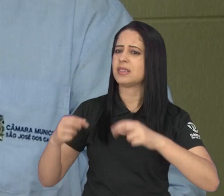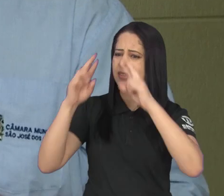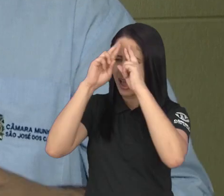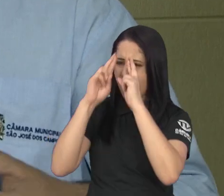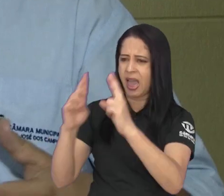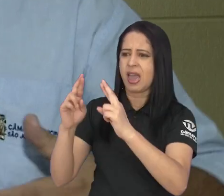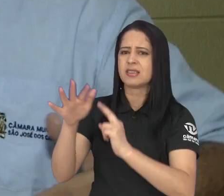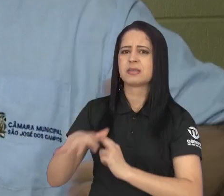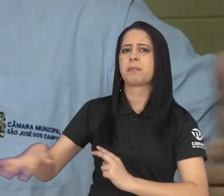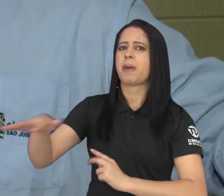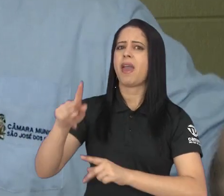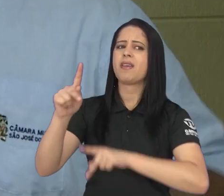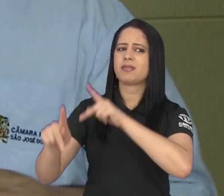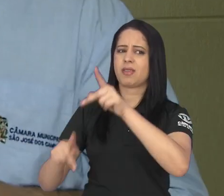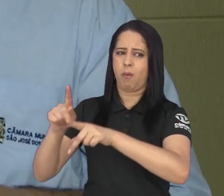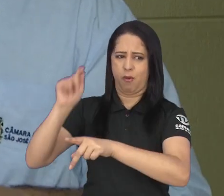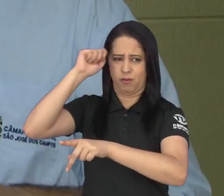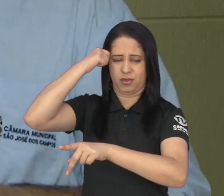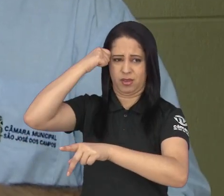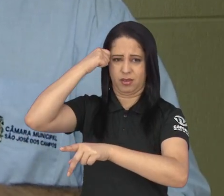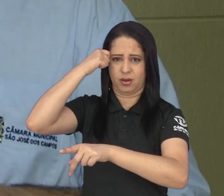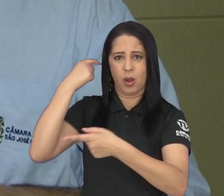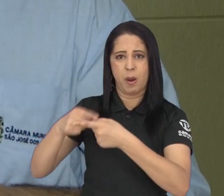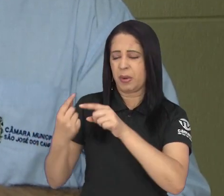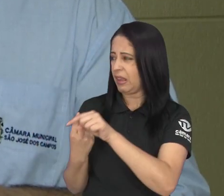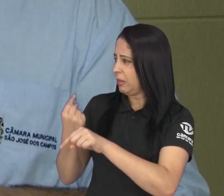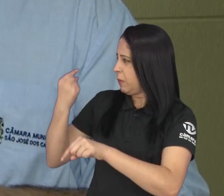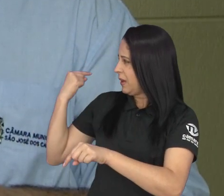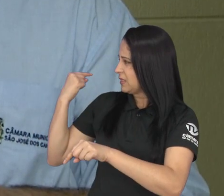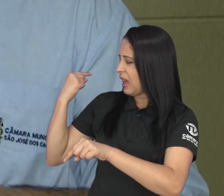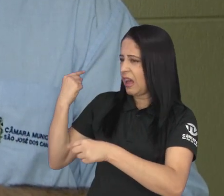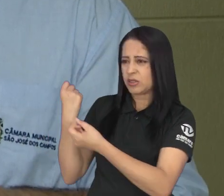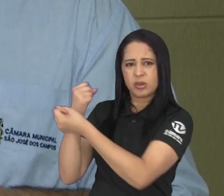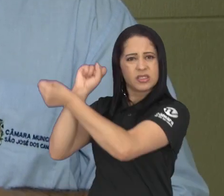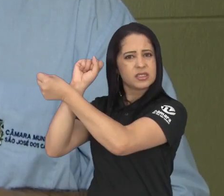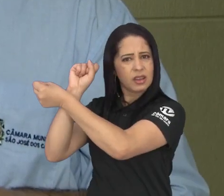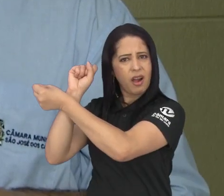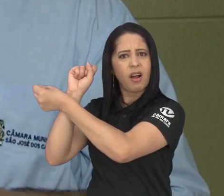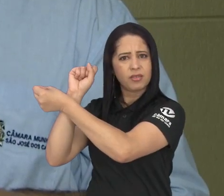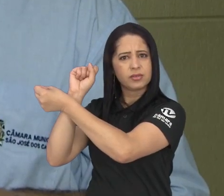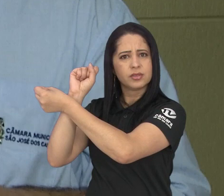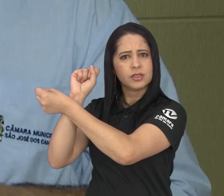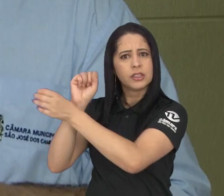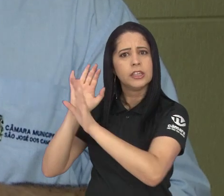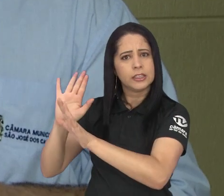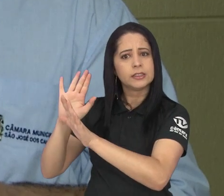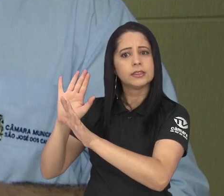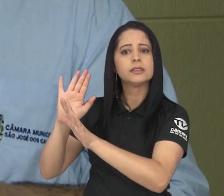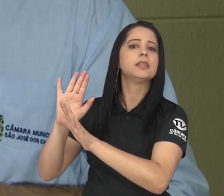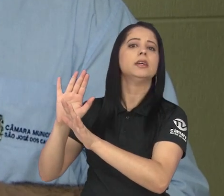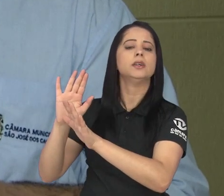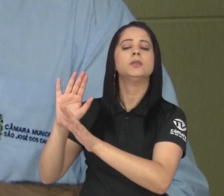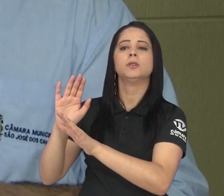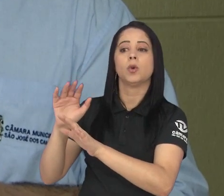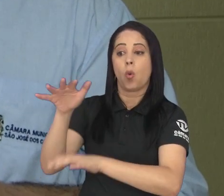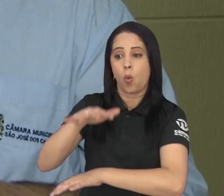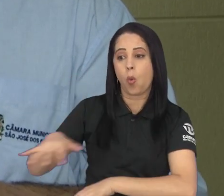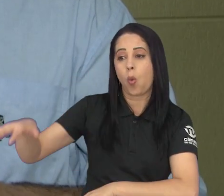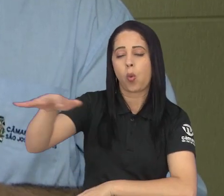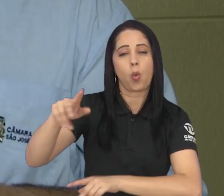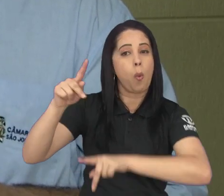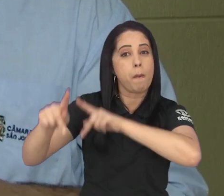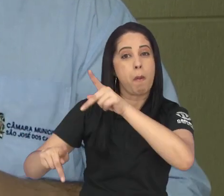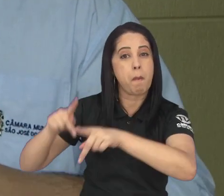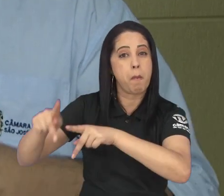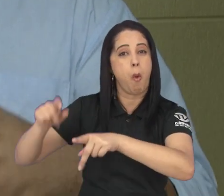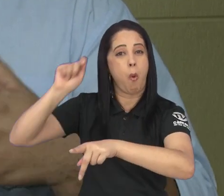negro né pouco há poucas pouco tempo atrás a gente tinha escravidão em nosso país Então as políticas afirmativas